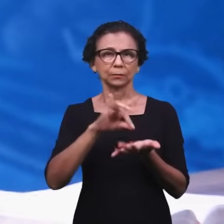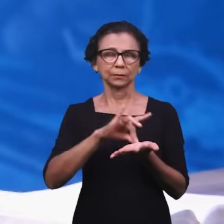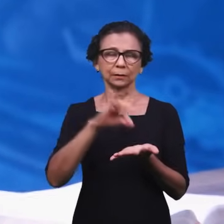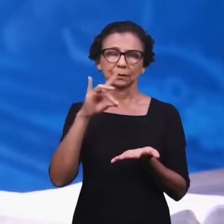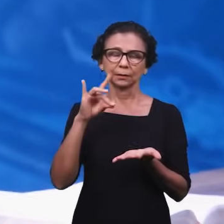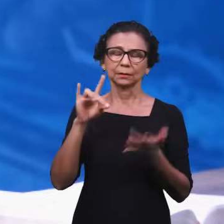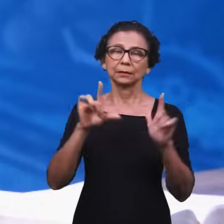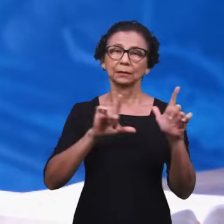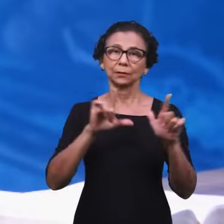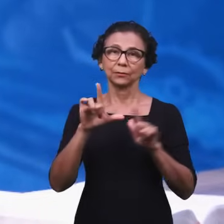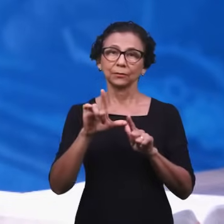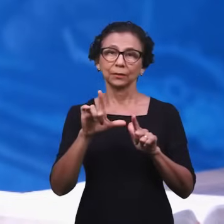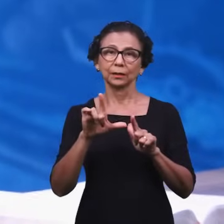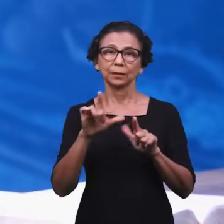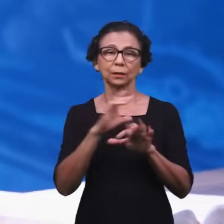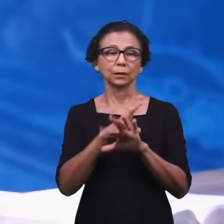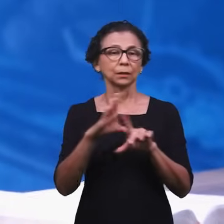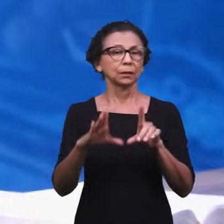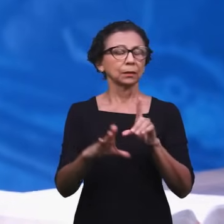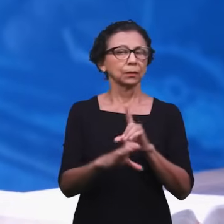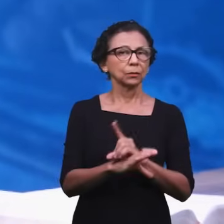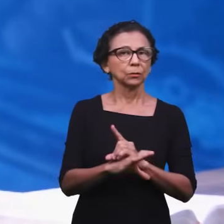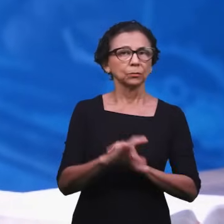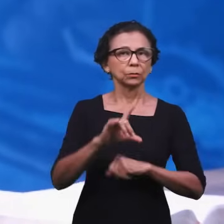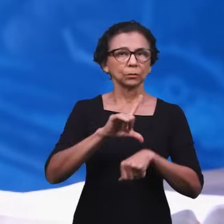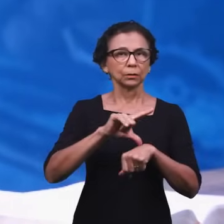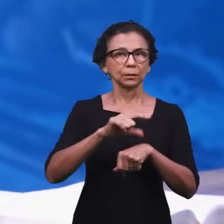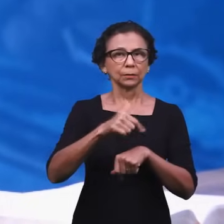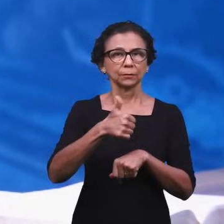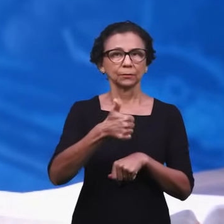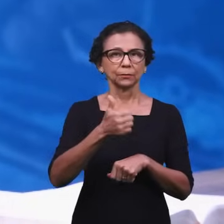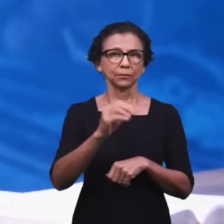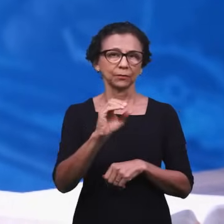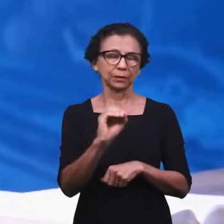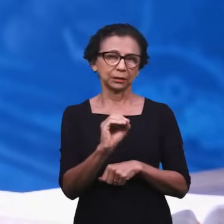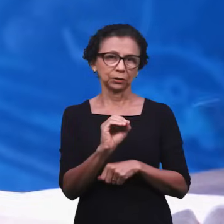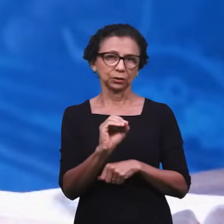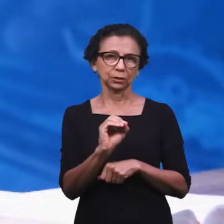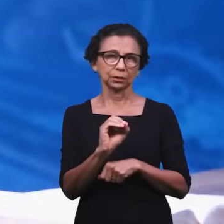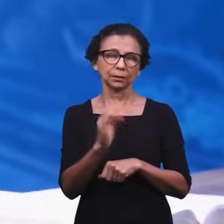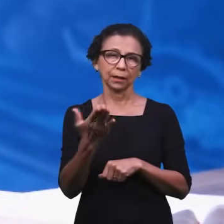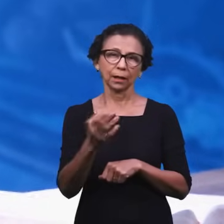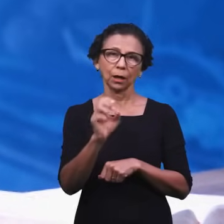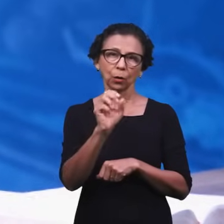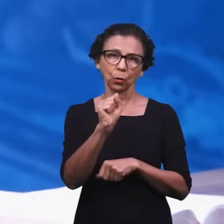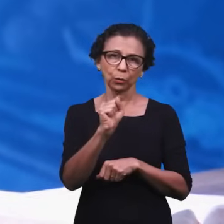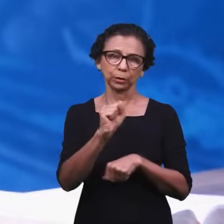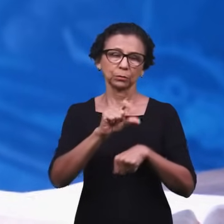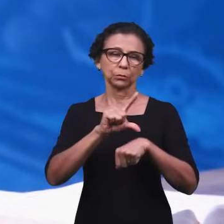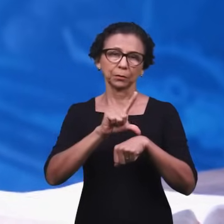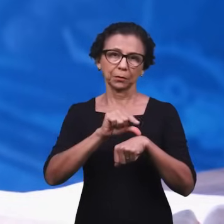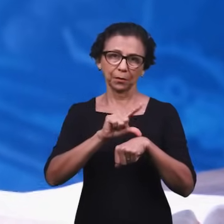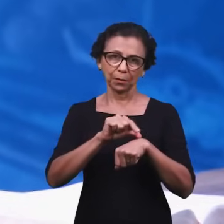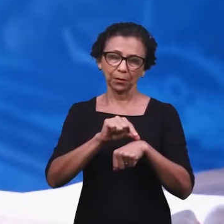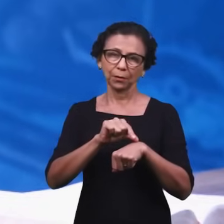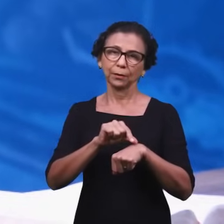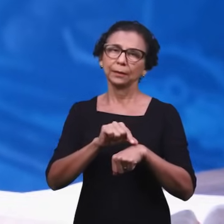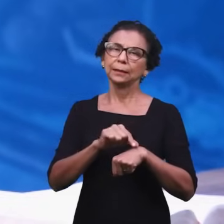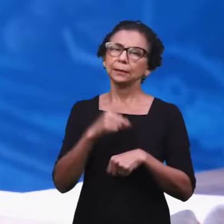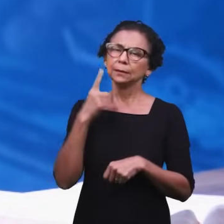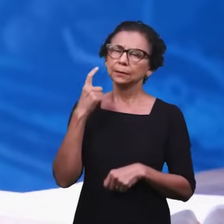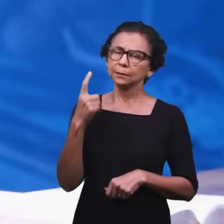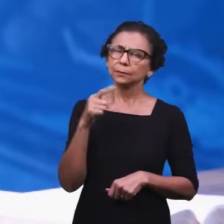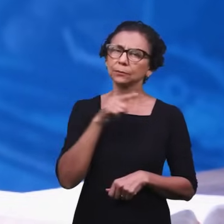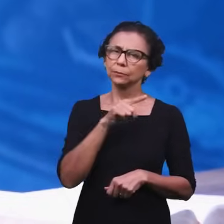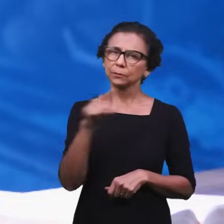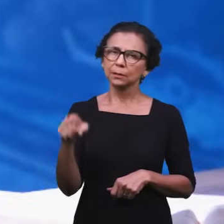dia há um culto inédito, né, às 20 horas. Então, é uma oportunidade de você conhecer mais a respeito